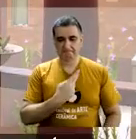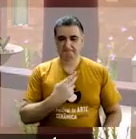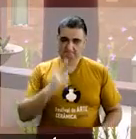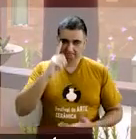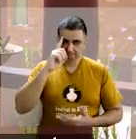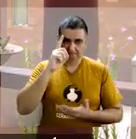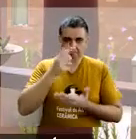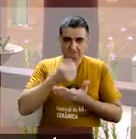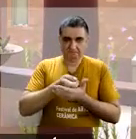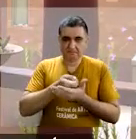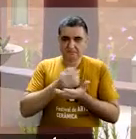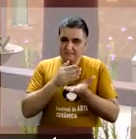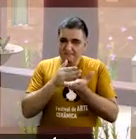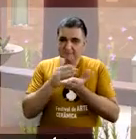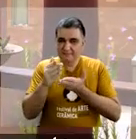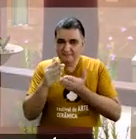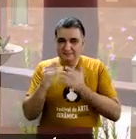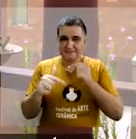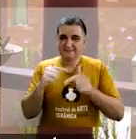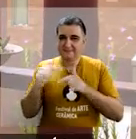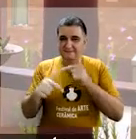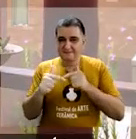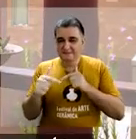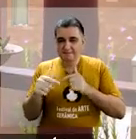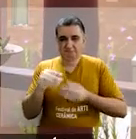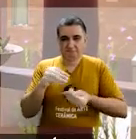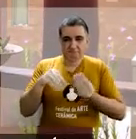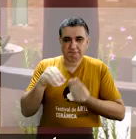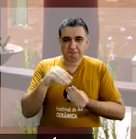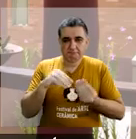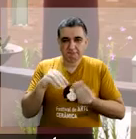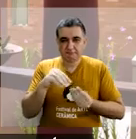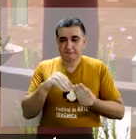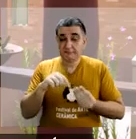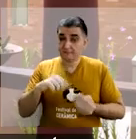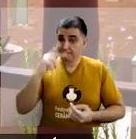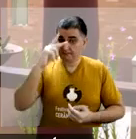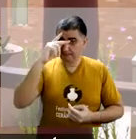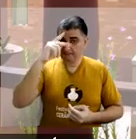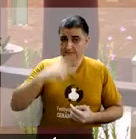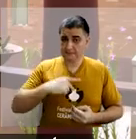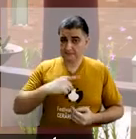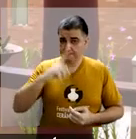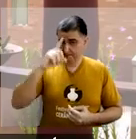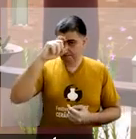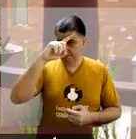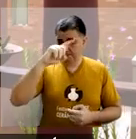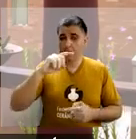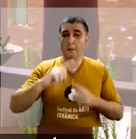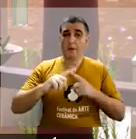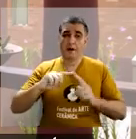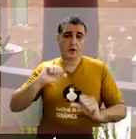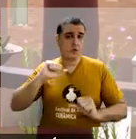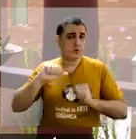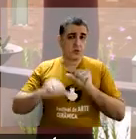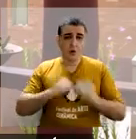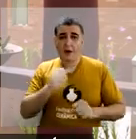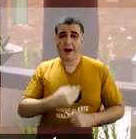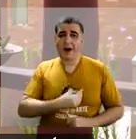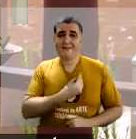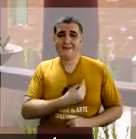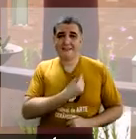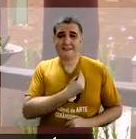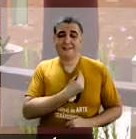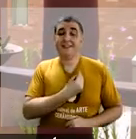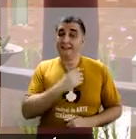é o seguinte, que a partir do momento que nós abraçamos esse desafio pessoal, né, de mudar de vida e